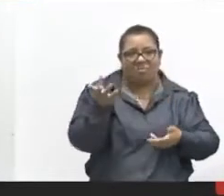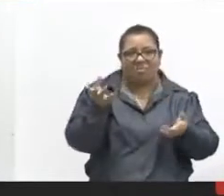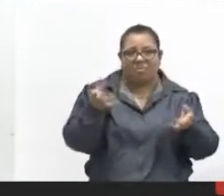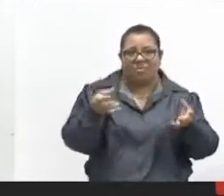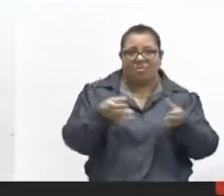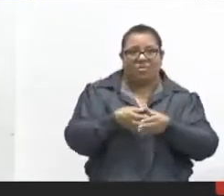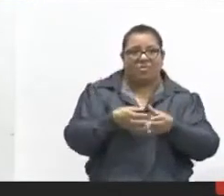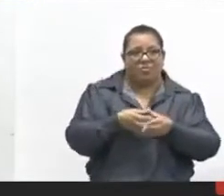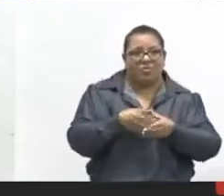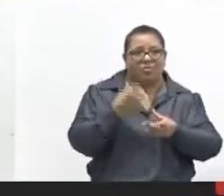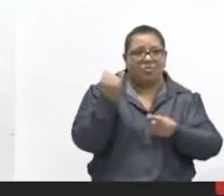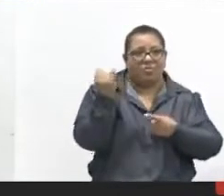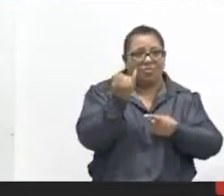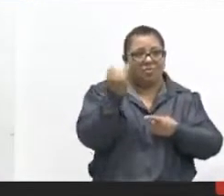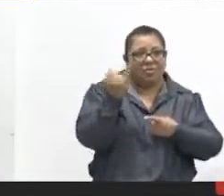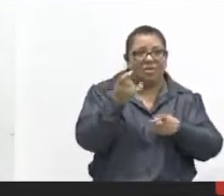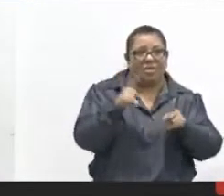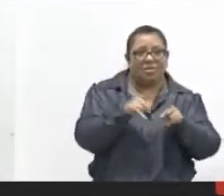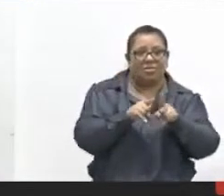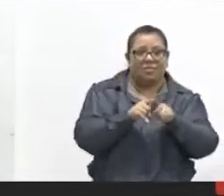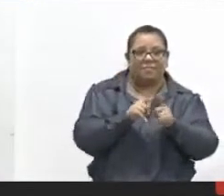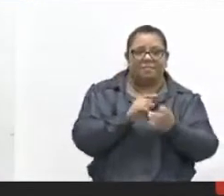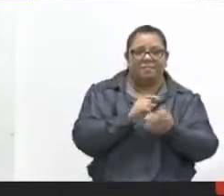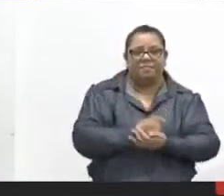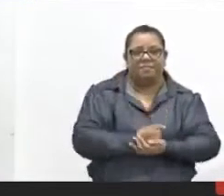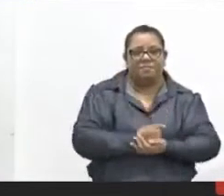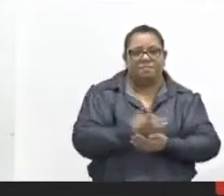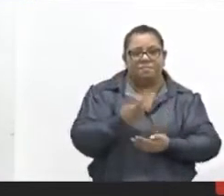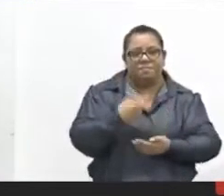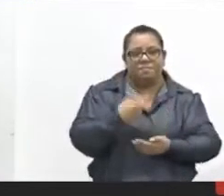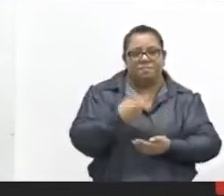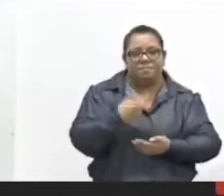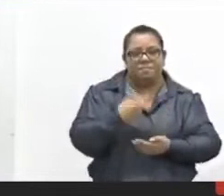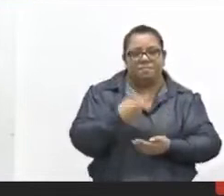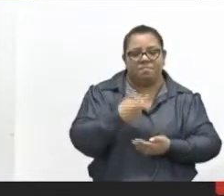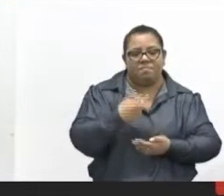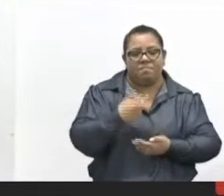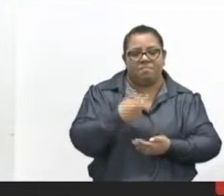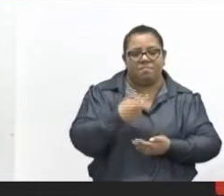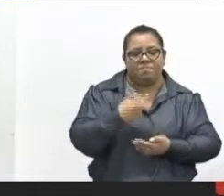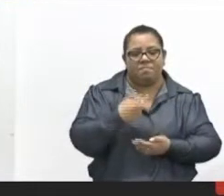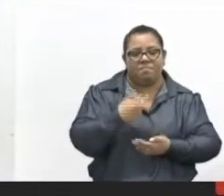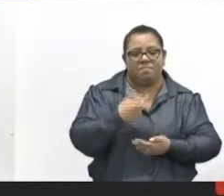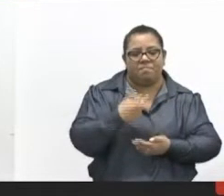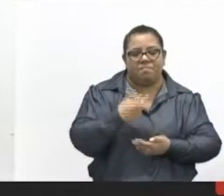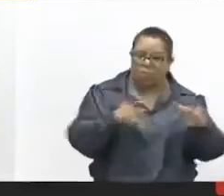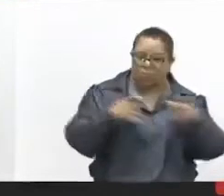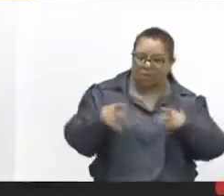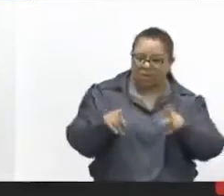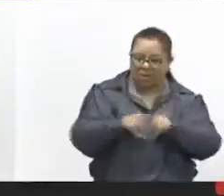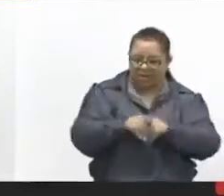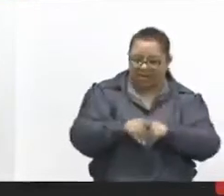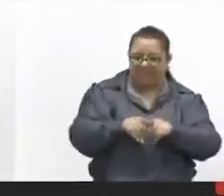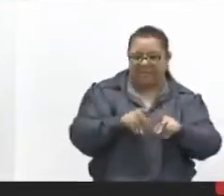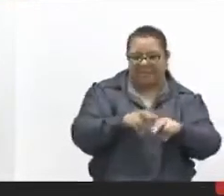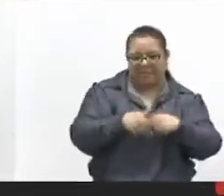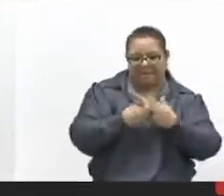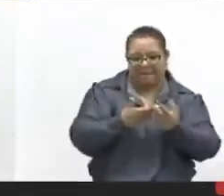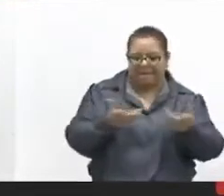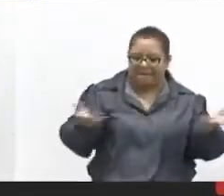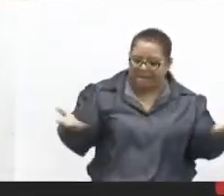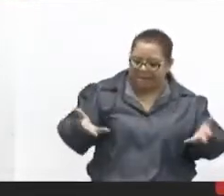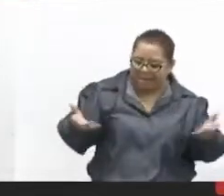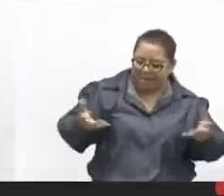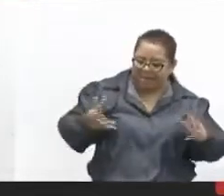gente é imprescindível também. A gente coloca também que deve ser organizado espaços físicos, né, dos DCEs, dos CAs,